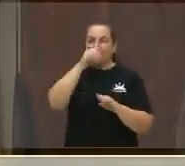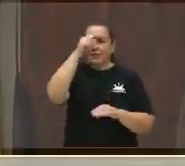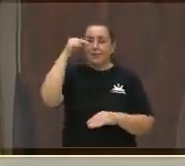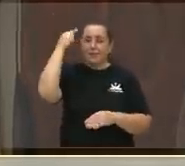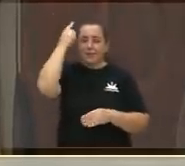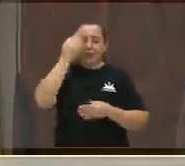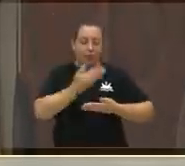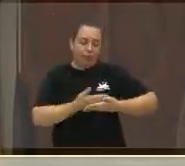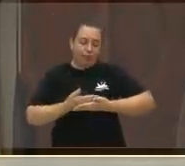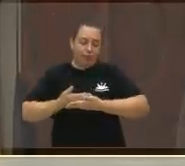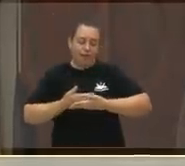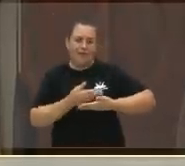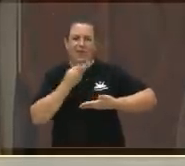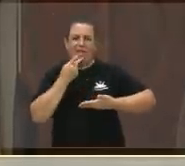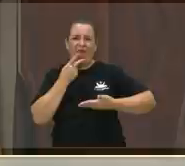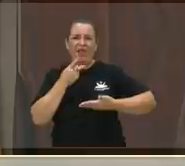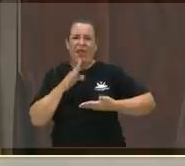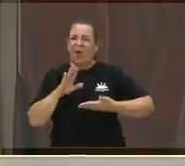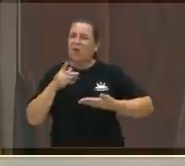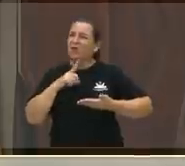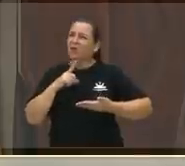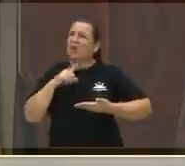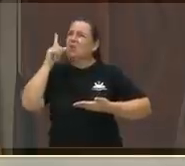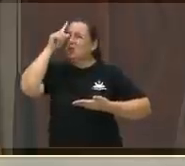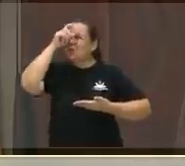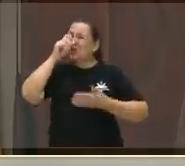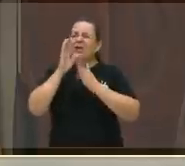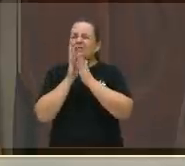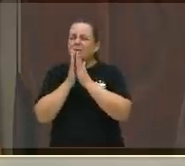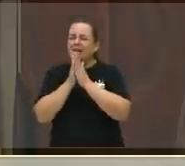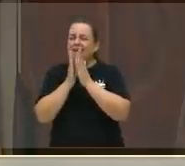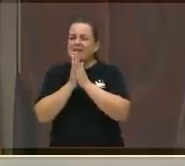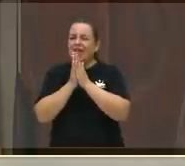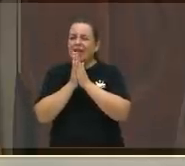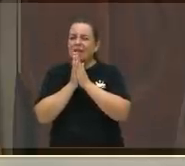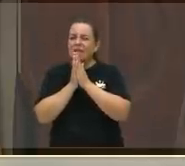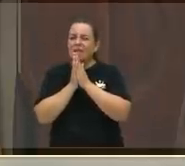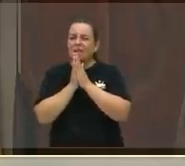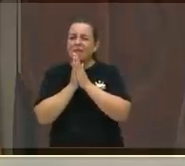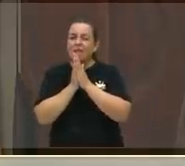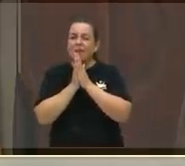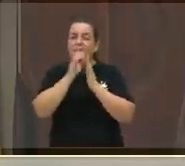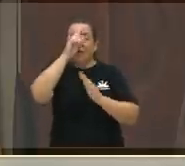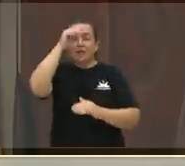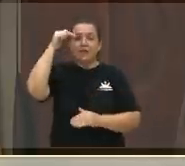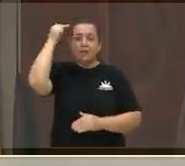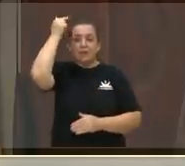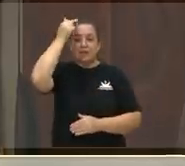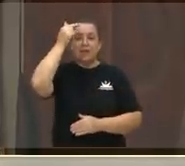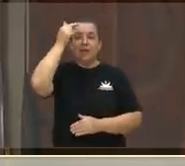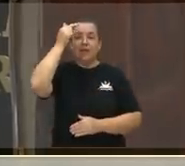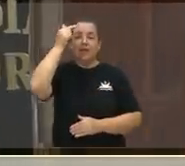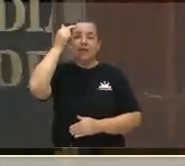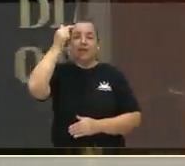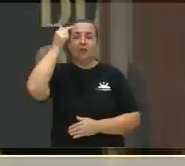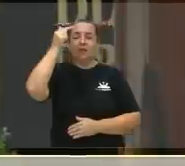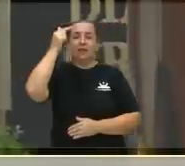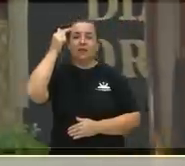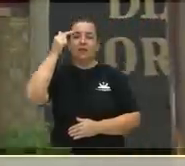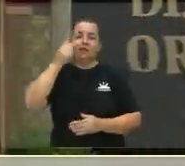terezinha quando eu tenho dificuldade de rezar ela nos ensinava santa teresa d'ávila que ensinou santa terezinha